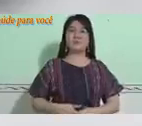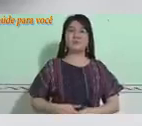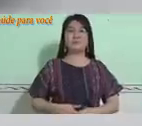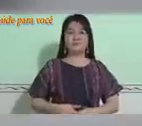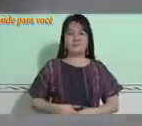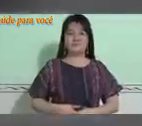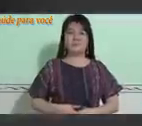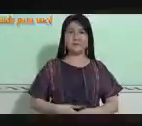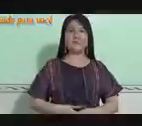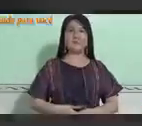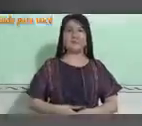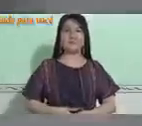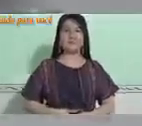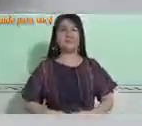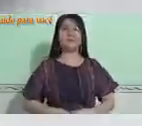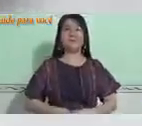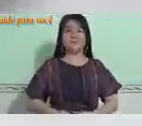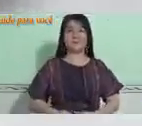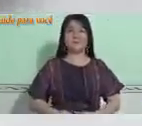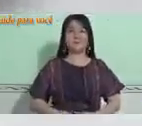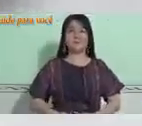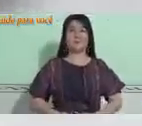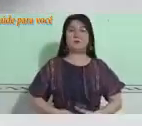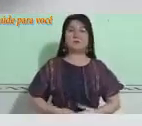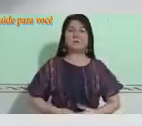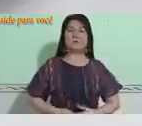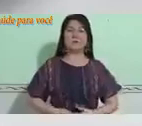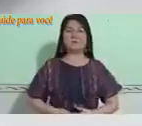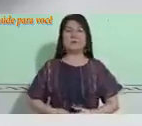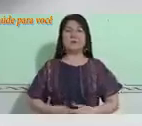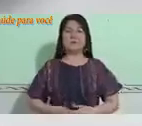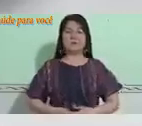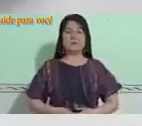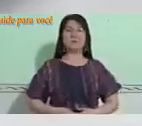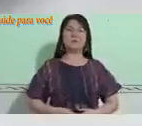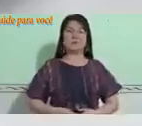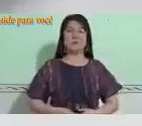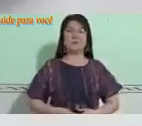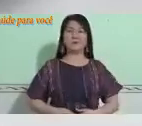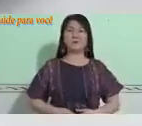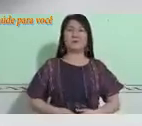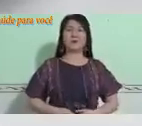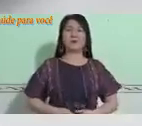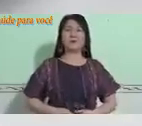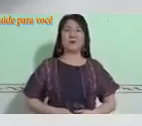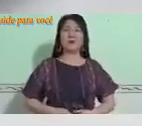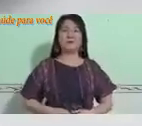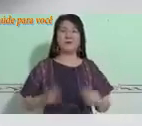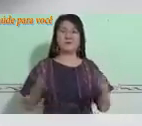GORDURANAURINA pode-se desconfiar de gordura na urina quando ao urinar observa-se a urina mais turva, com aspecto